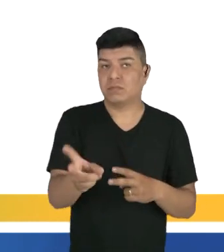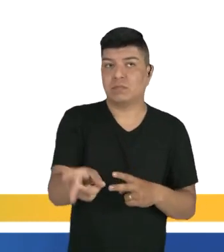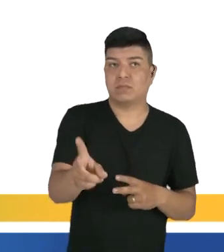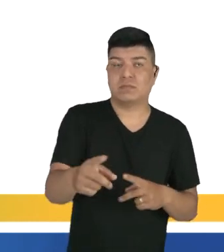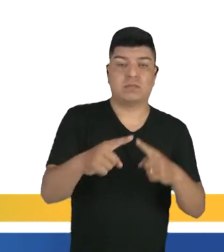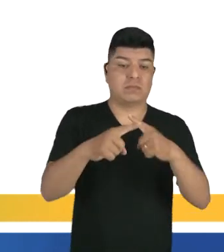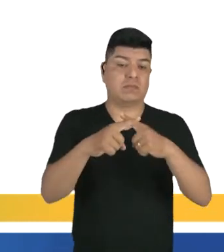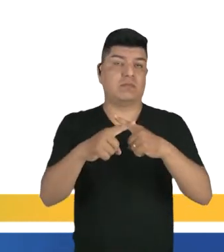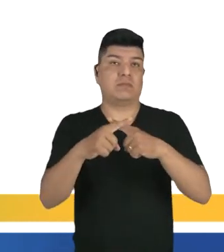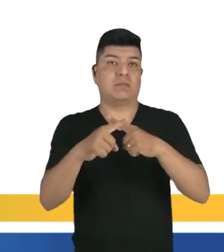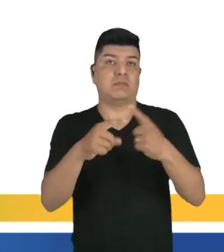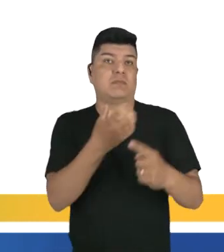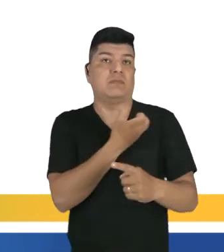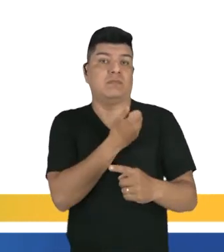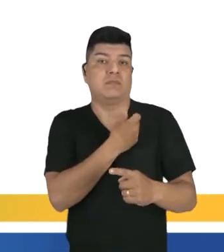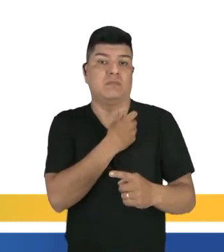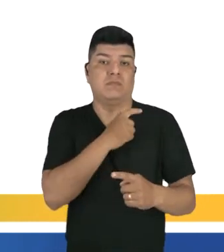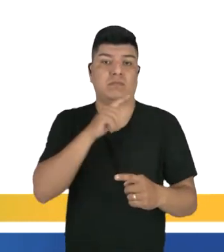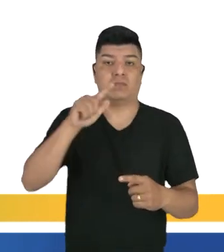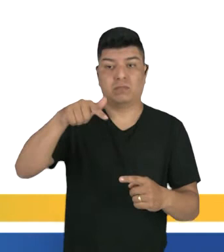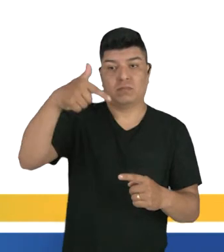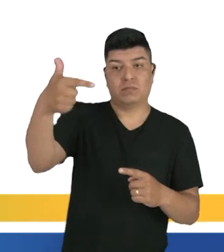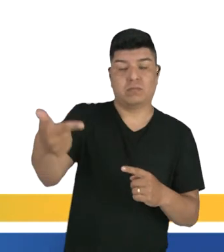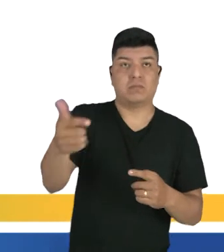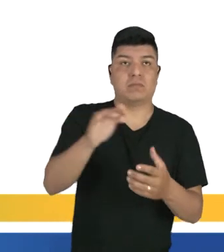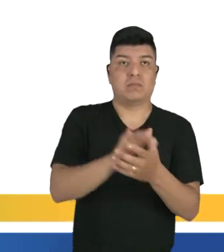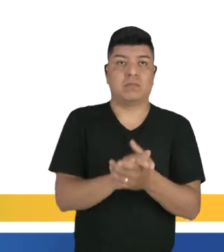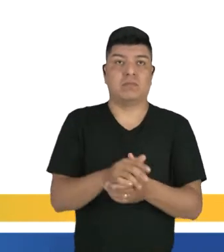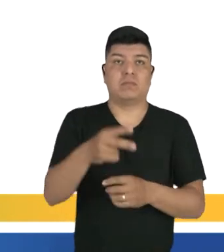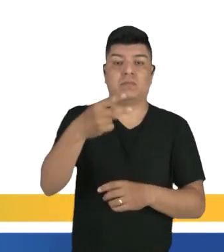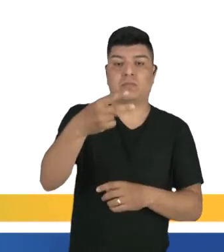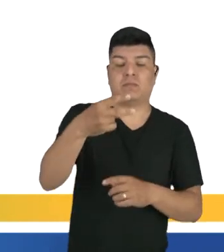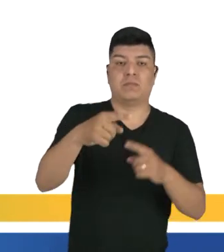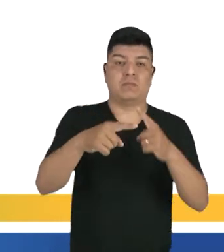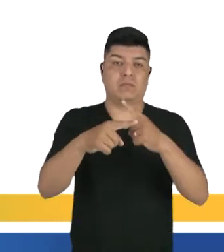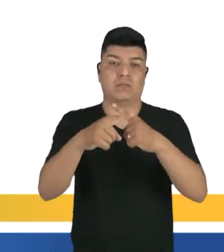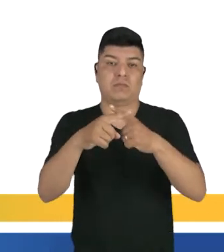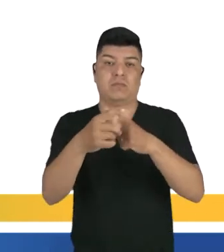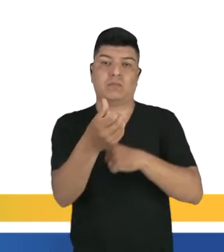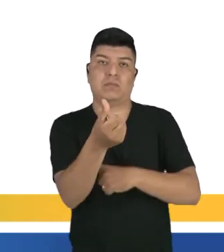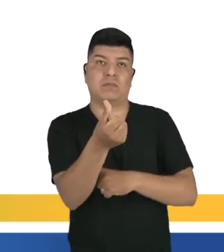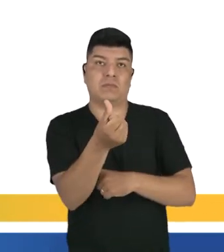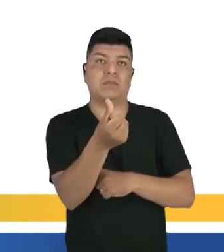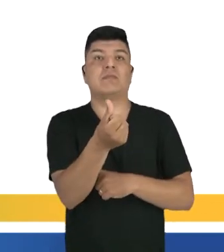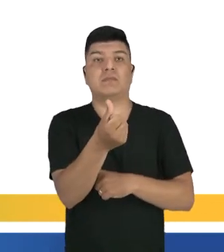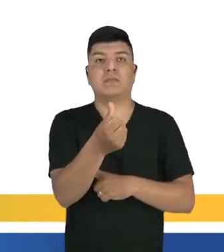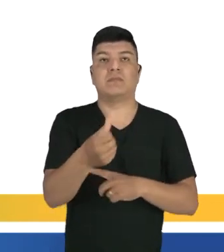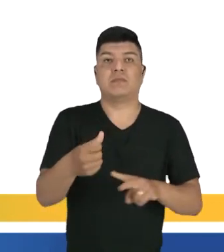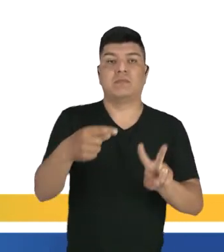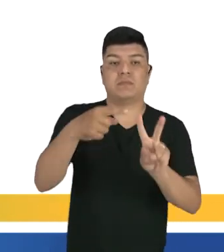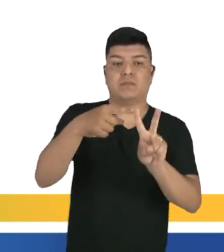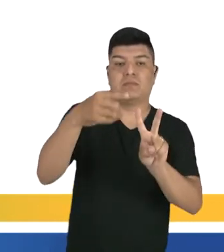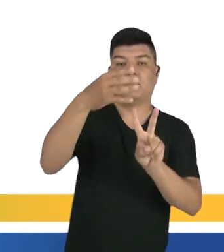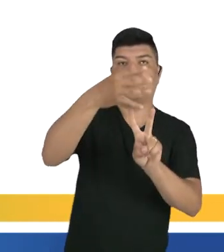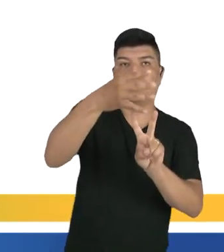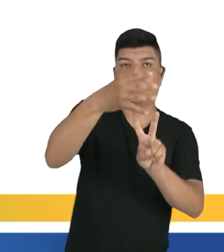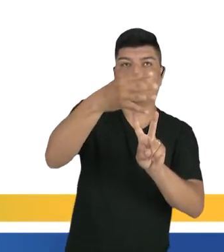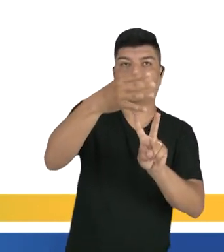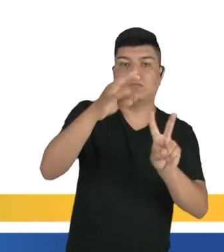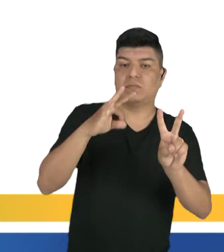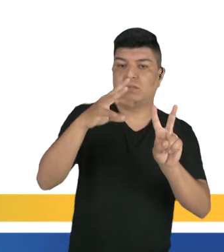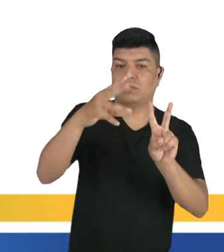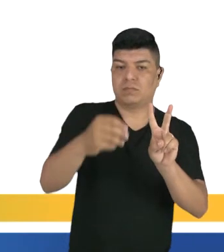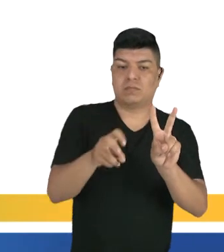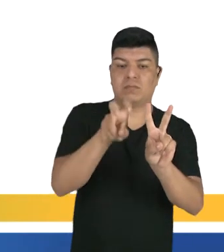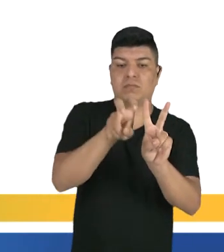Então eu multiplico os números que estão fora das raízes entre si, 2 vezes 6, né? E dentro do radical da raiz quarta eu multiplico